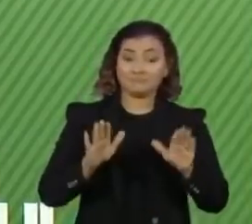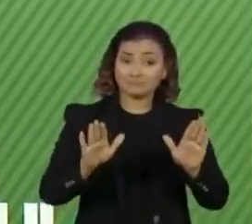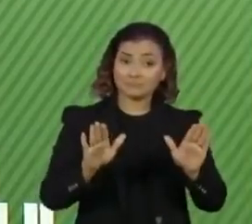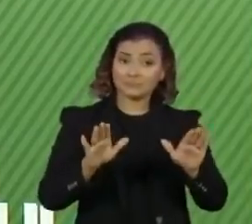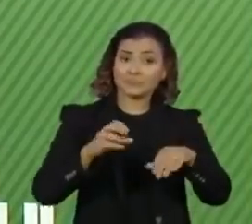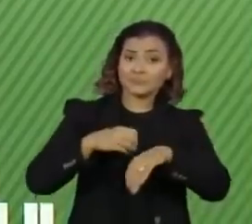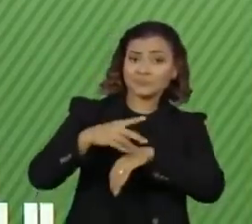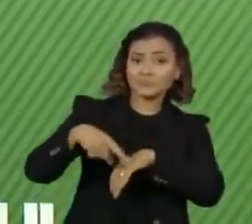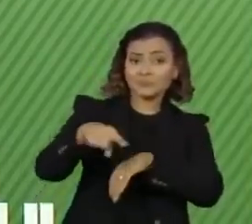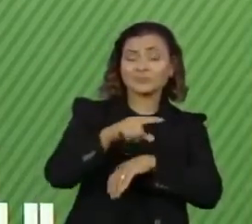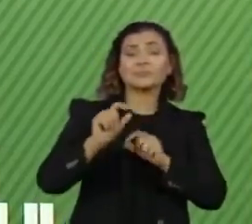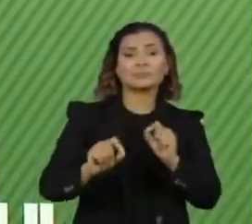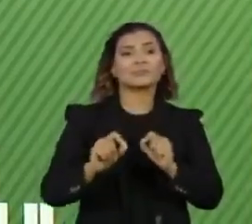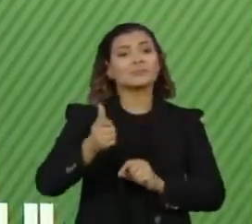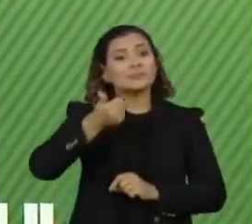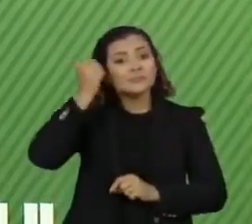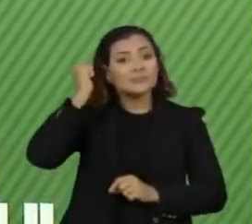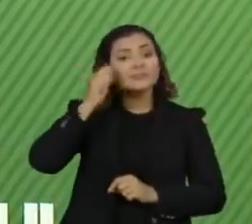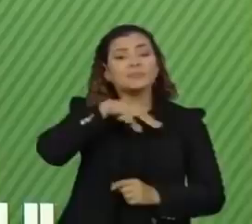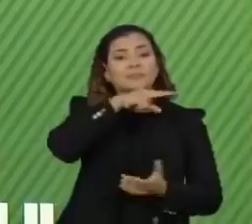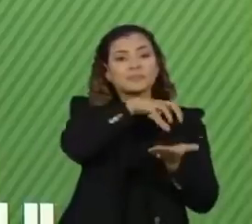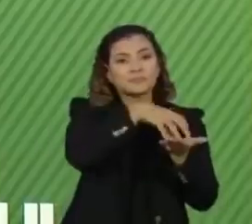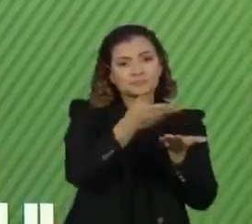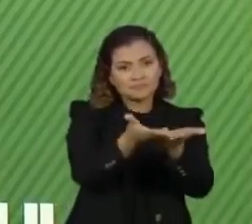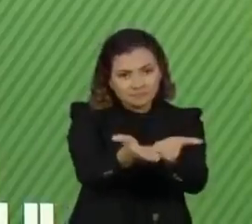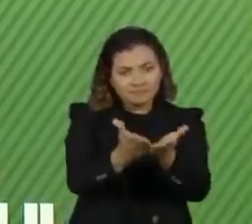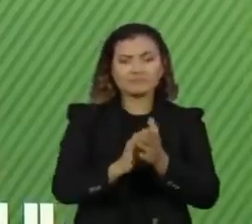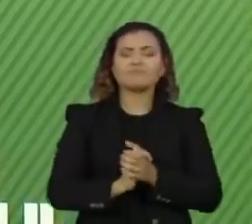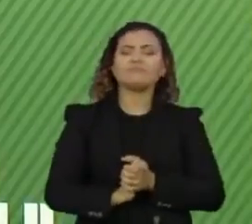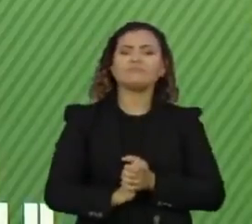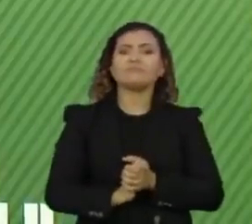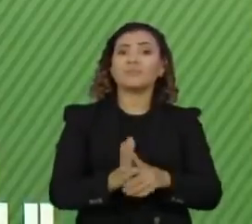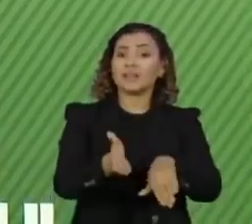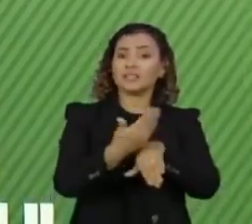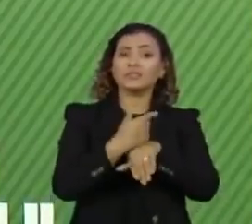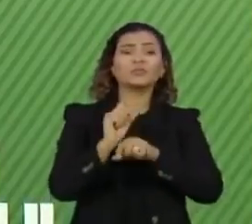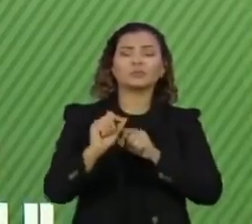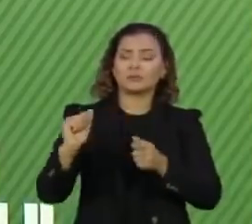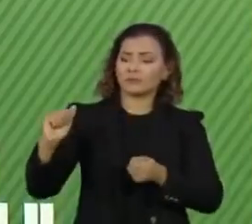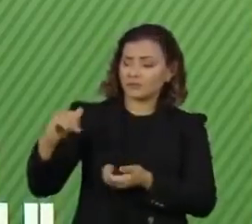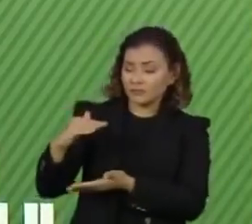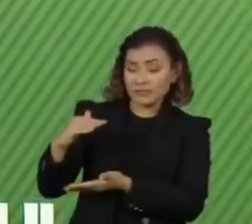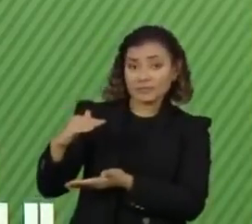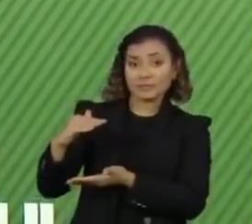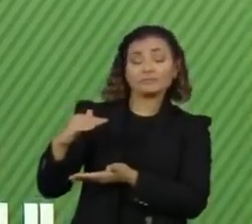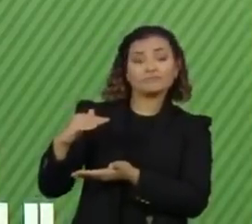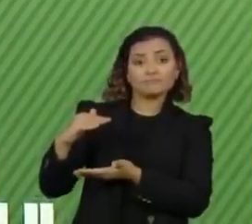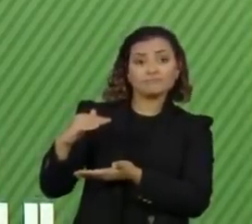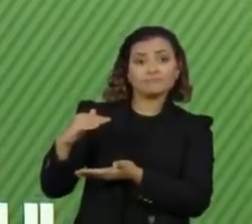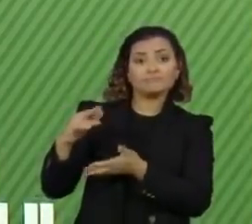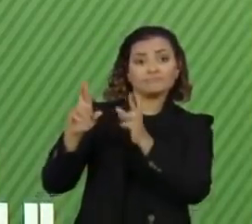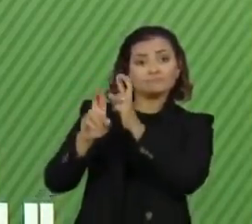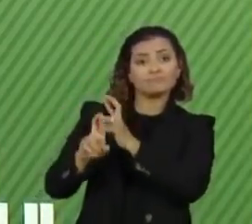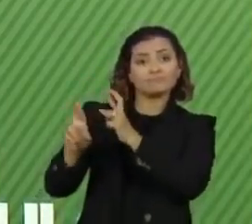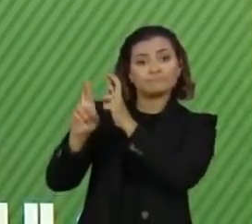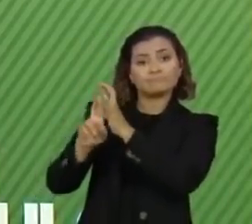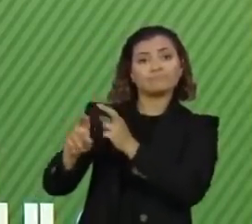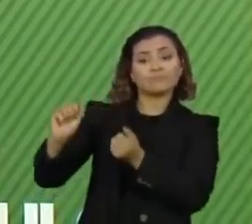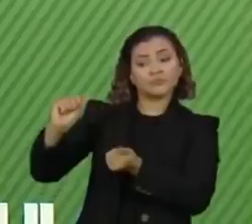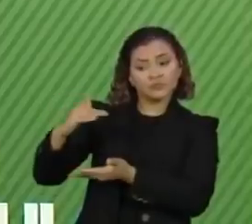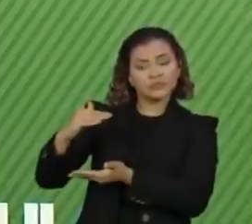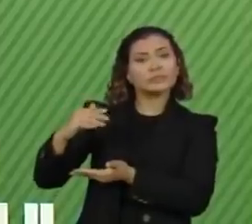deixo aqui um registro, Dimas Covas, antes de passar a palavra a você, para que a Anvisa, a Agência Nacional de Vigilância Sanitária,